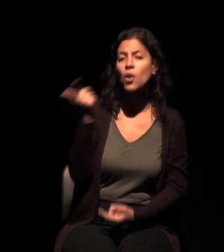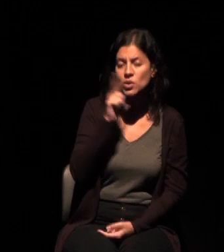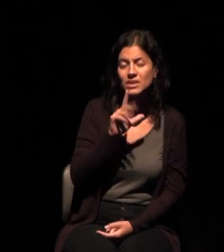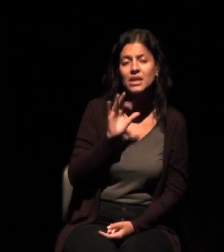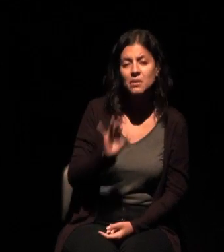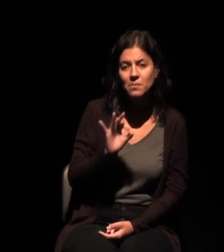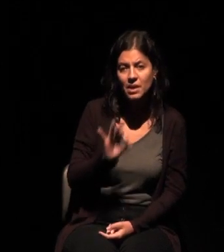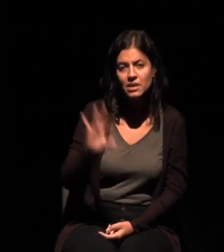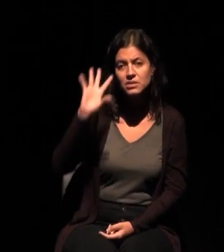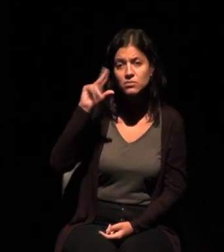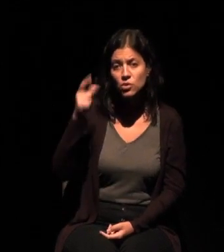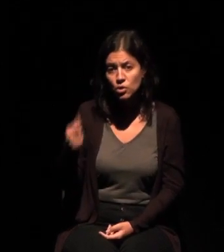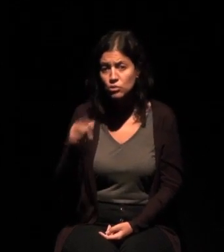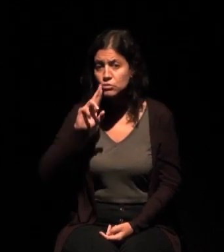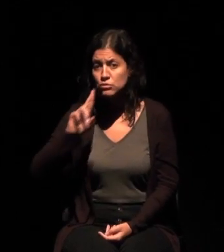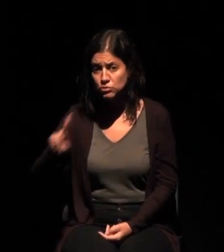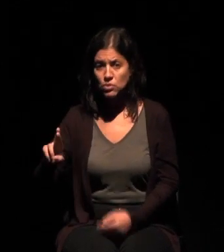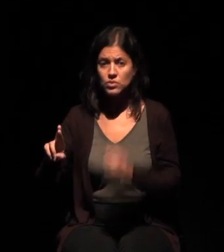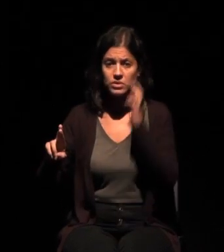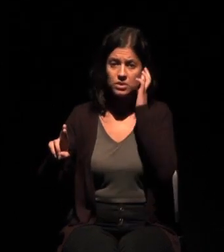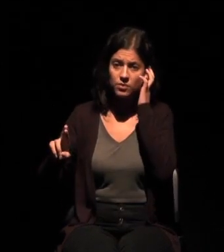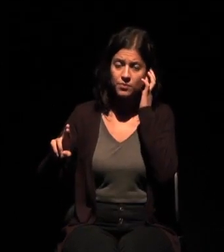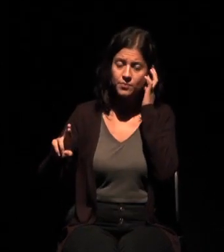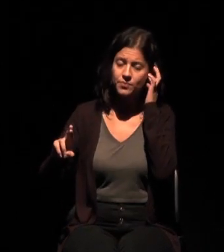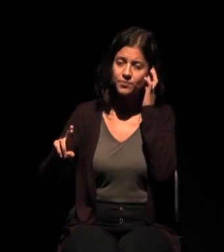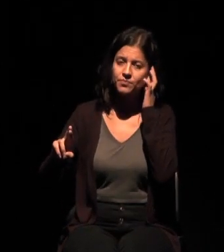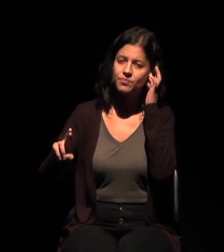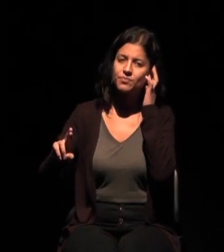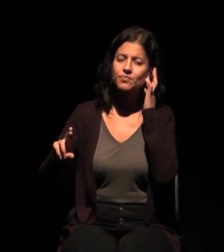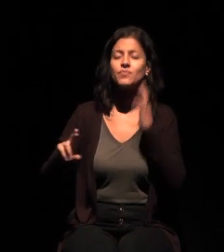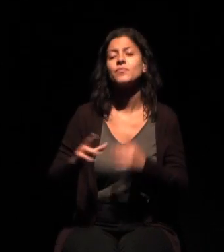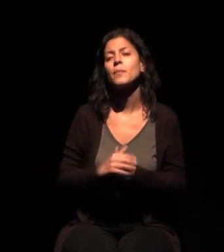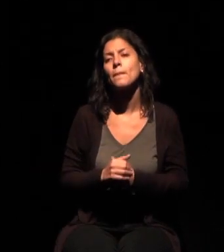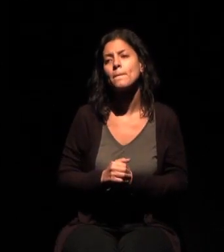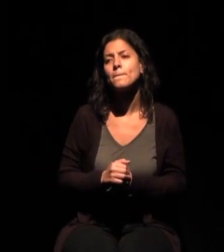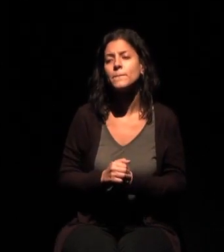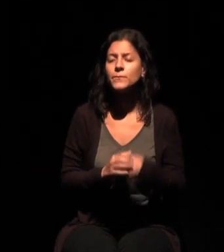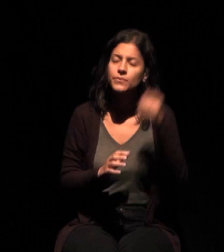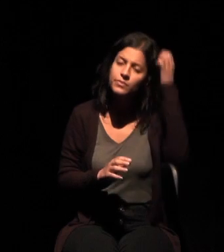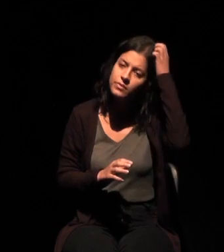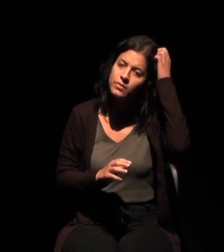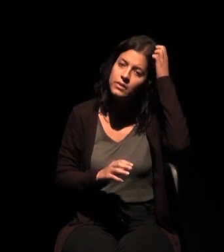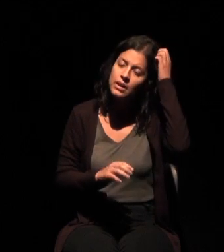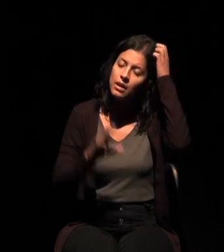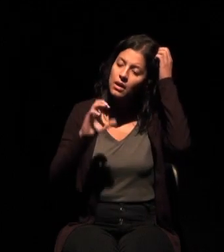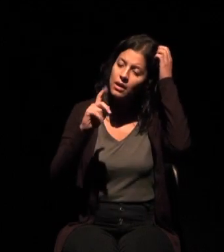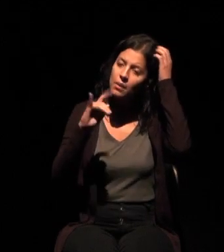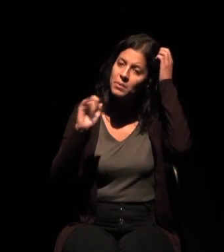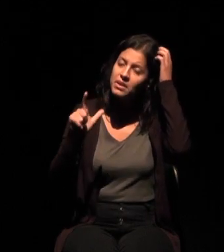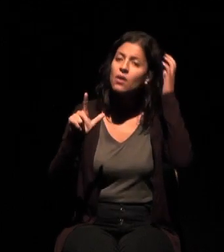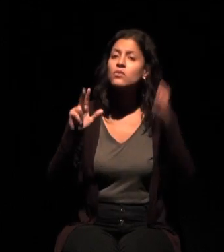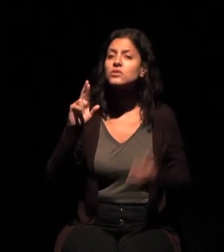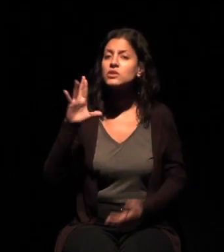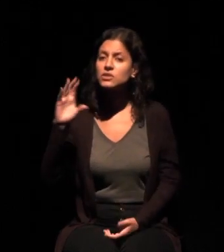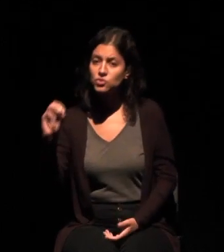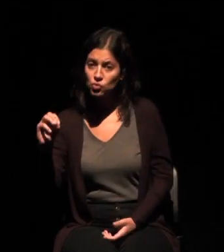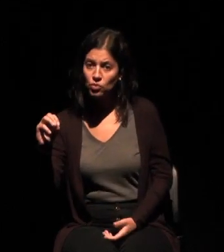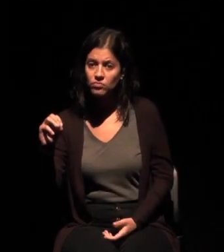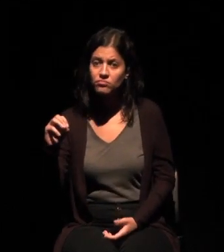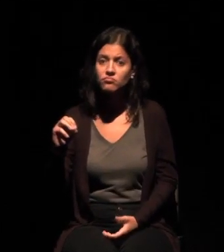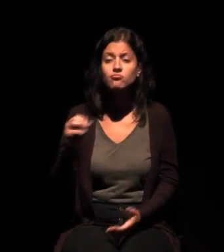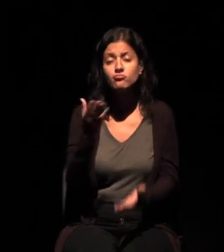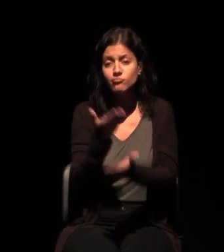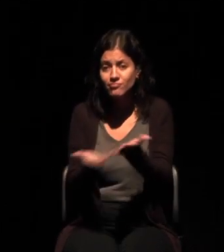facção a que são as exigências do mercado e essas capitais de risco saiam das empresas e destruí los e